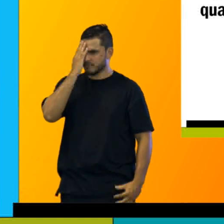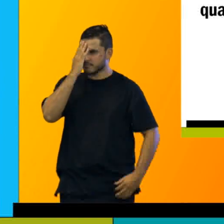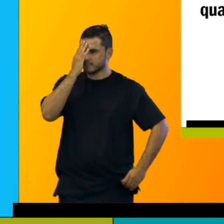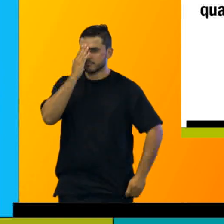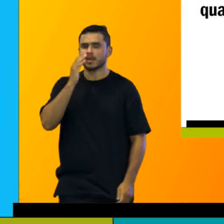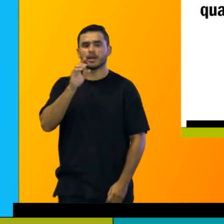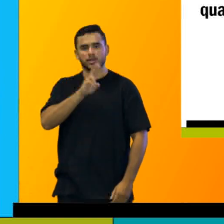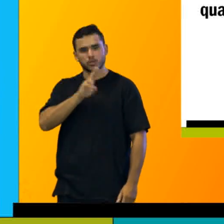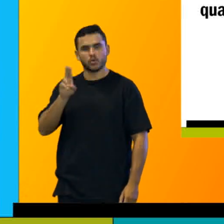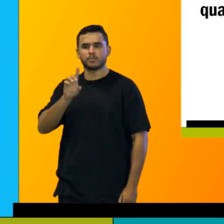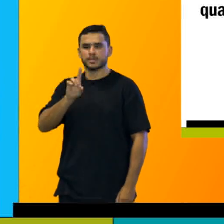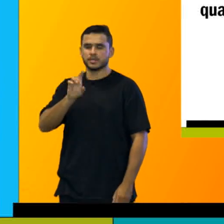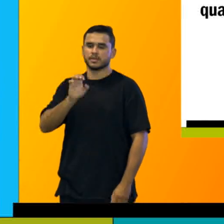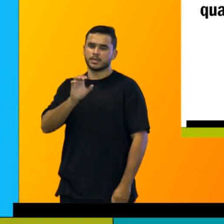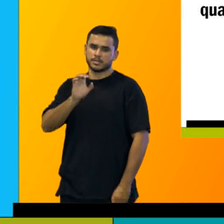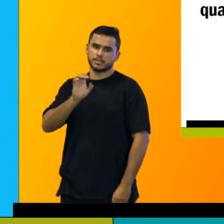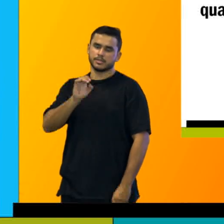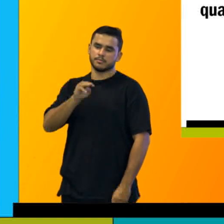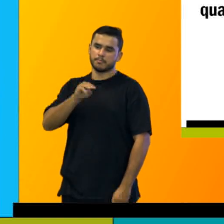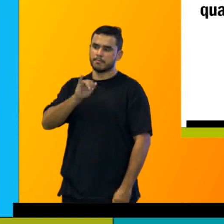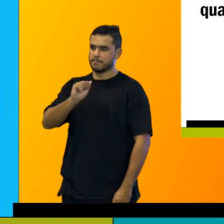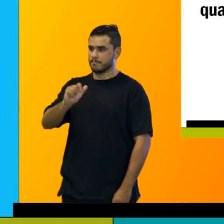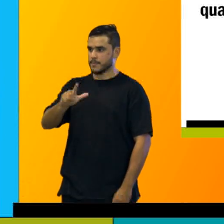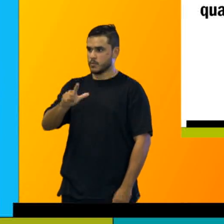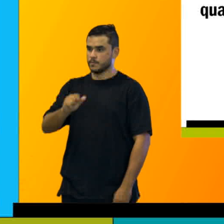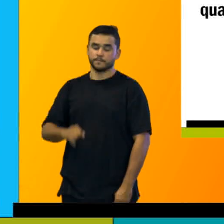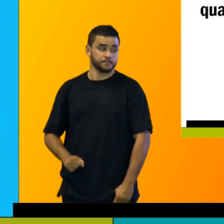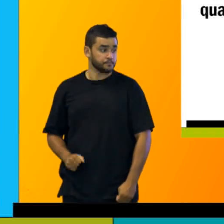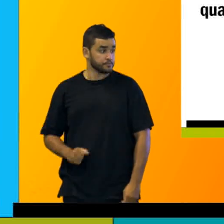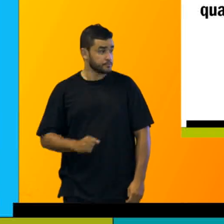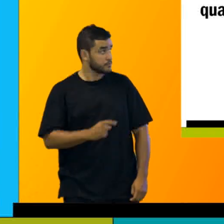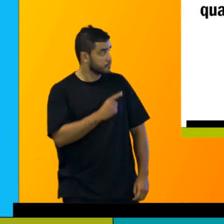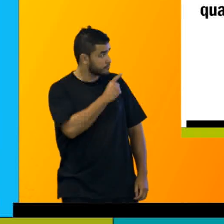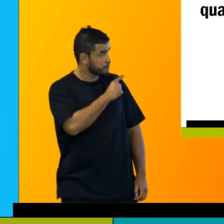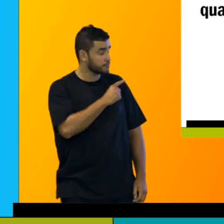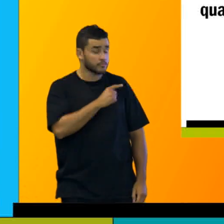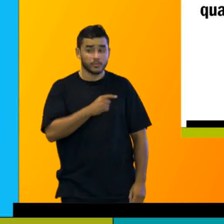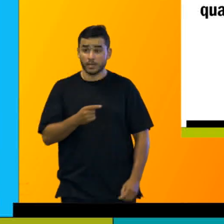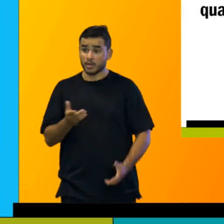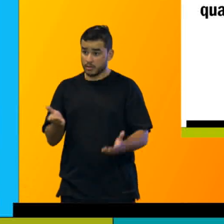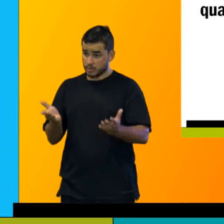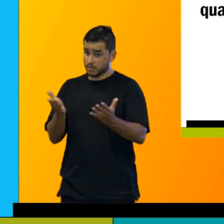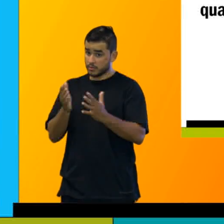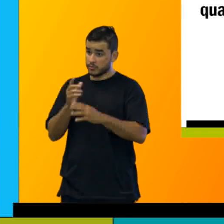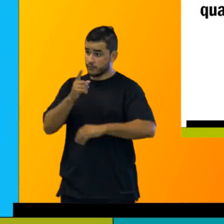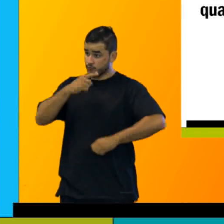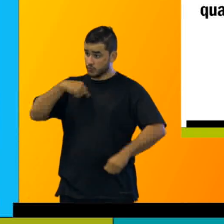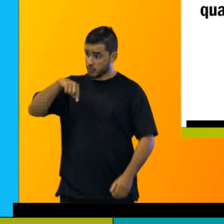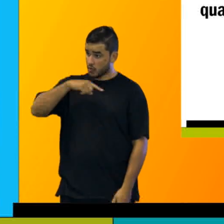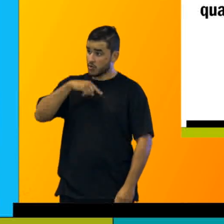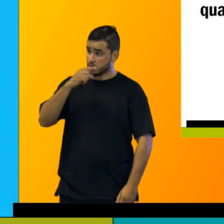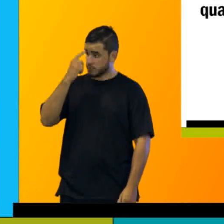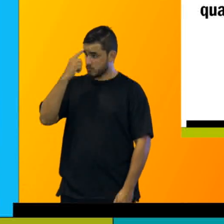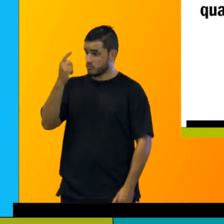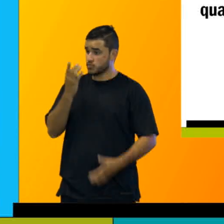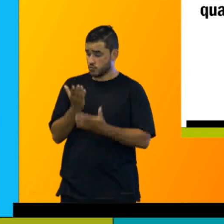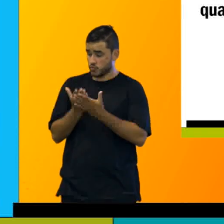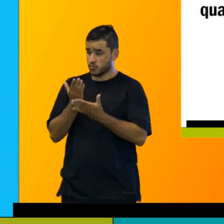para representar um número é a base decimal. É a nossa. É como nós escrevemos os nossos